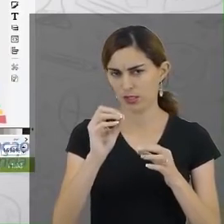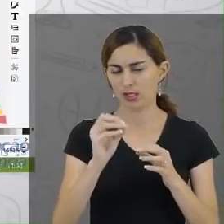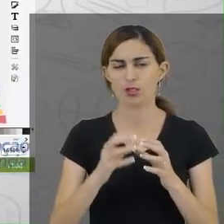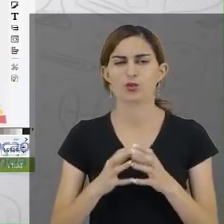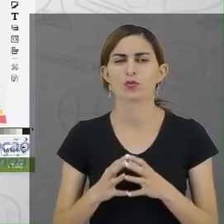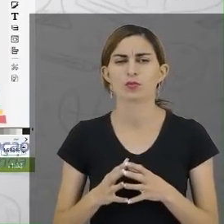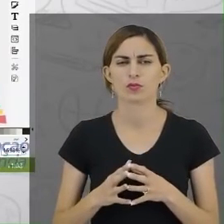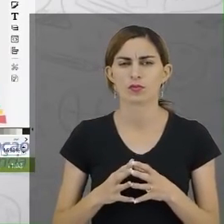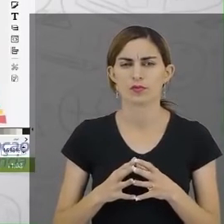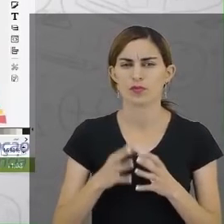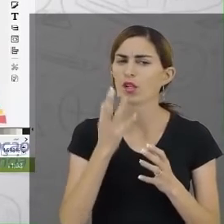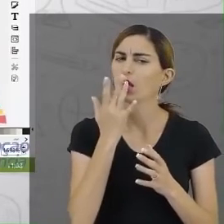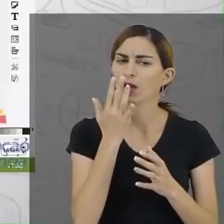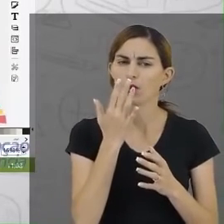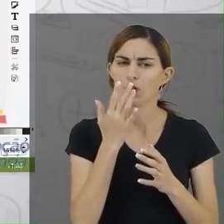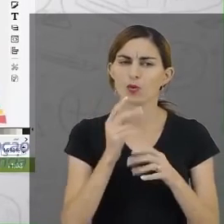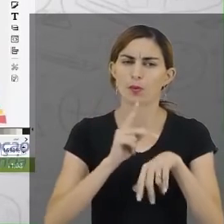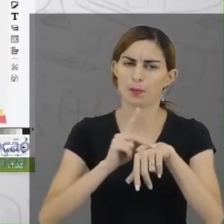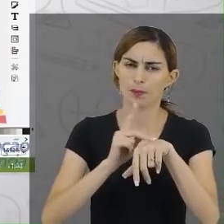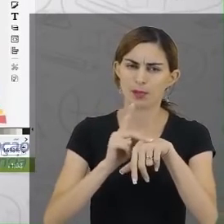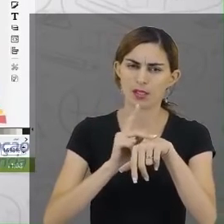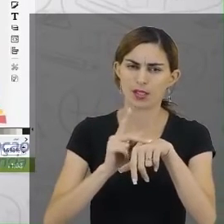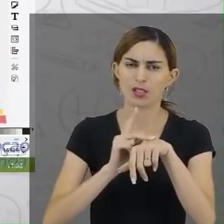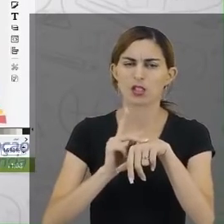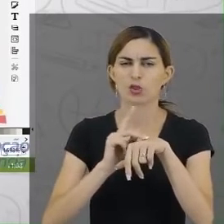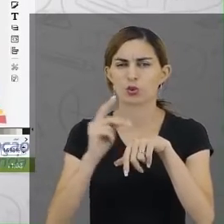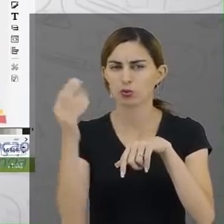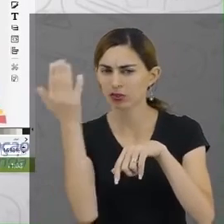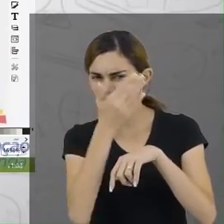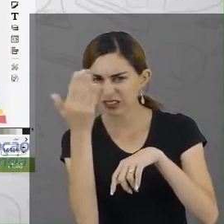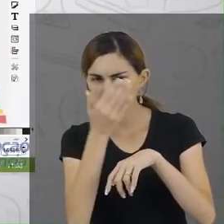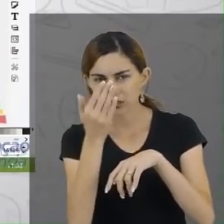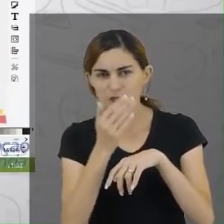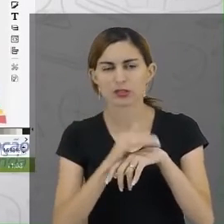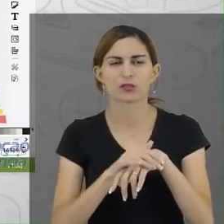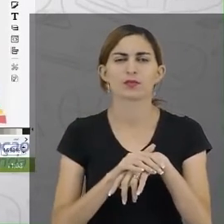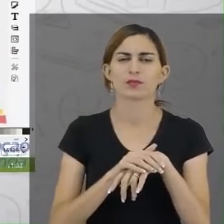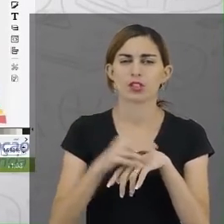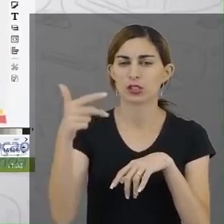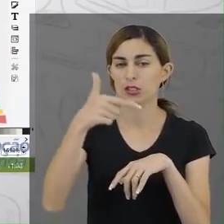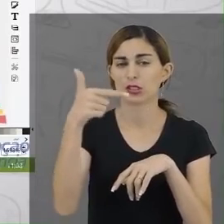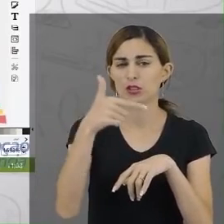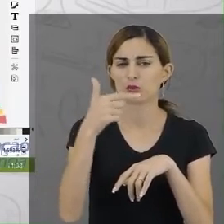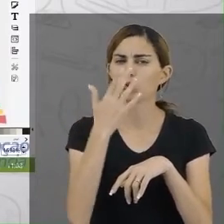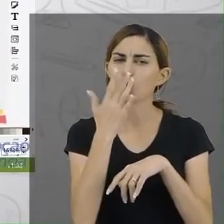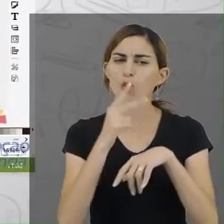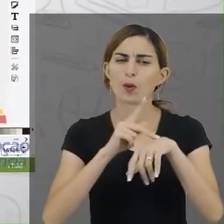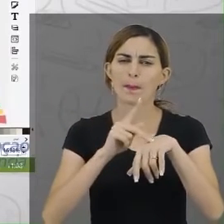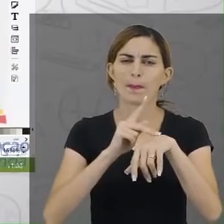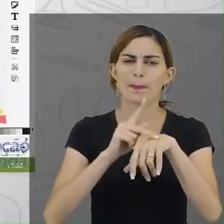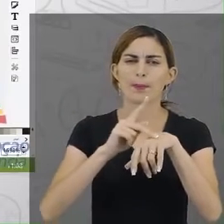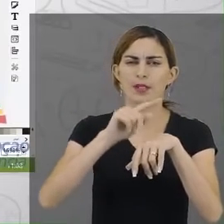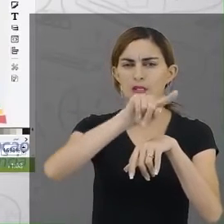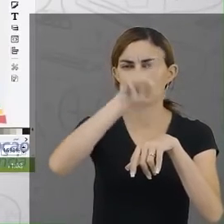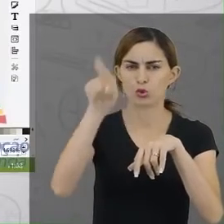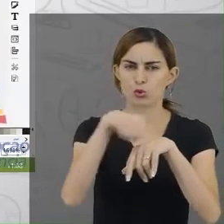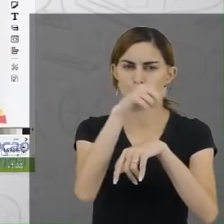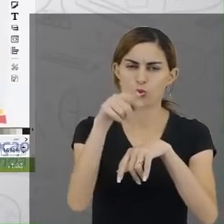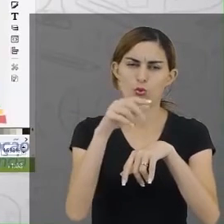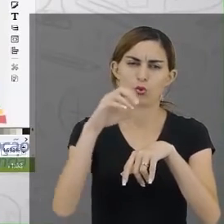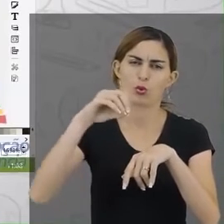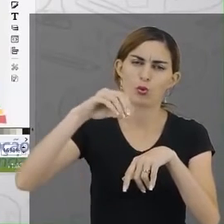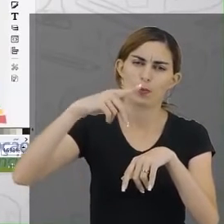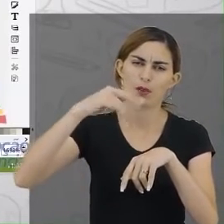em 0. Ou seja, ele está preto transparente. A segunda cor será o preto